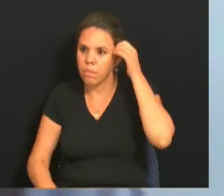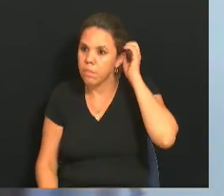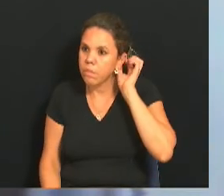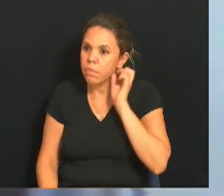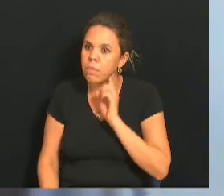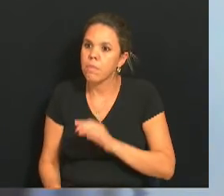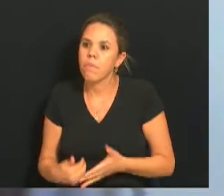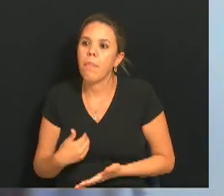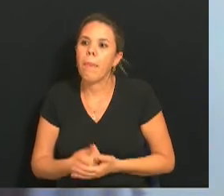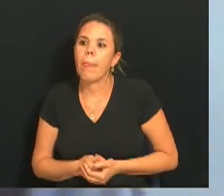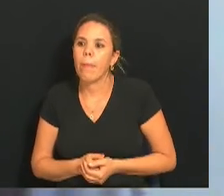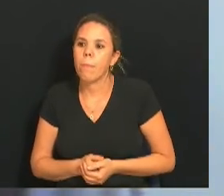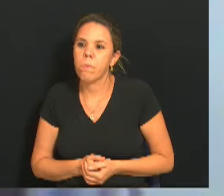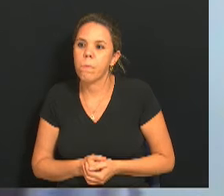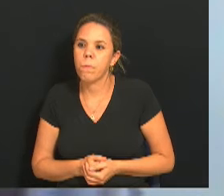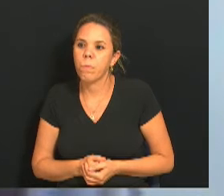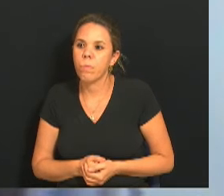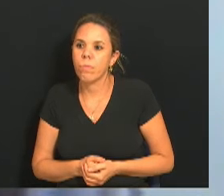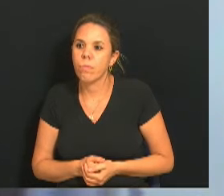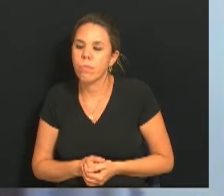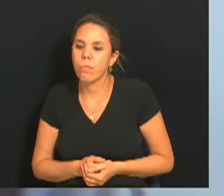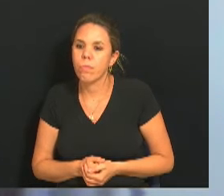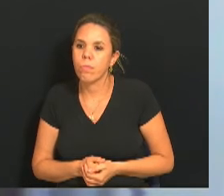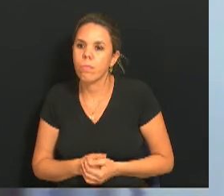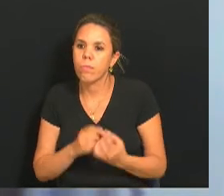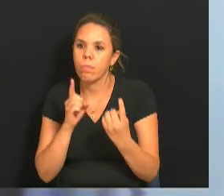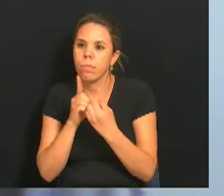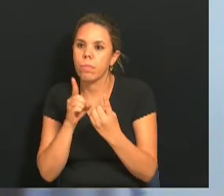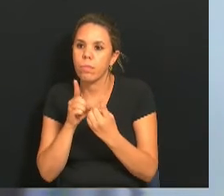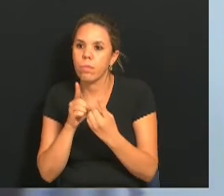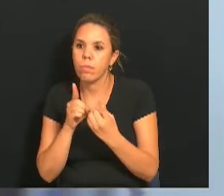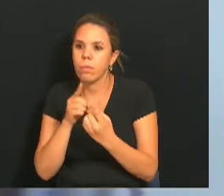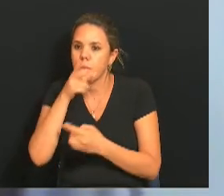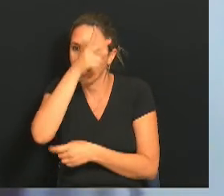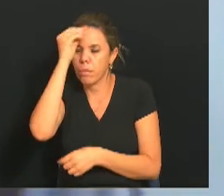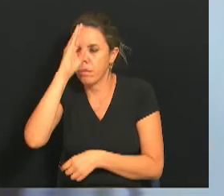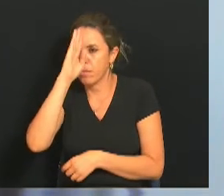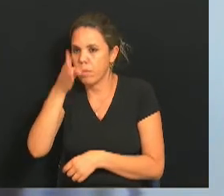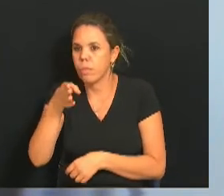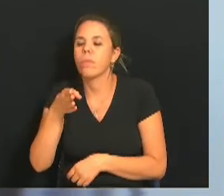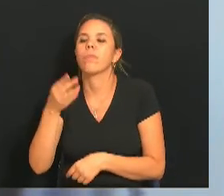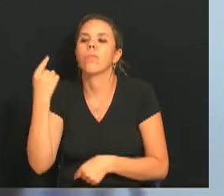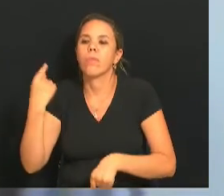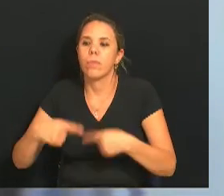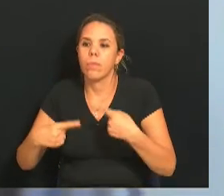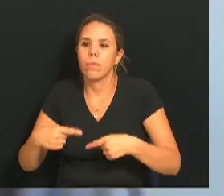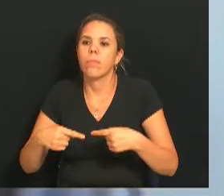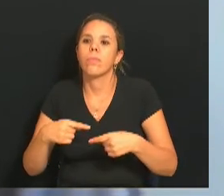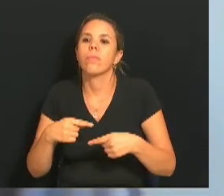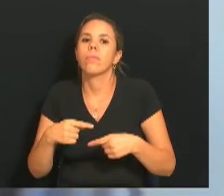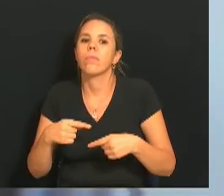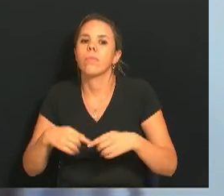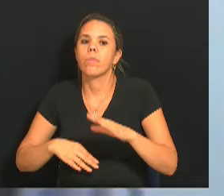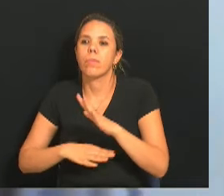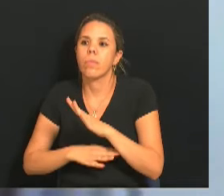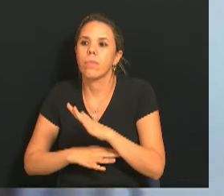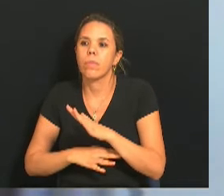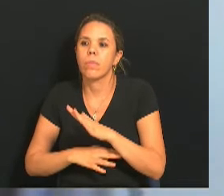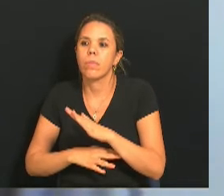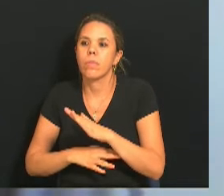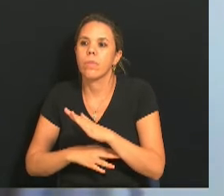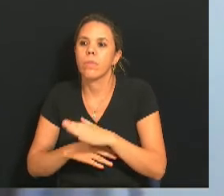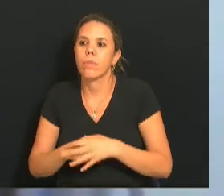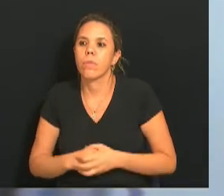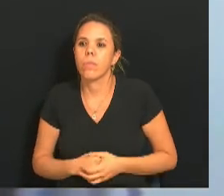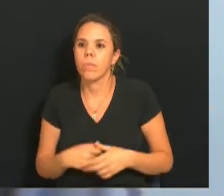acredita no serviço público, é fundamental dialogar com a Câmara de Vereadores, então para mim é sempre um prazer. Mas eu